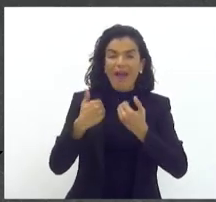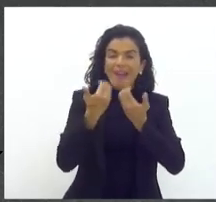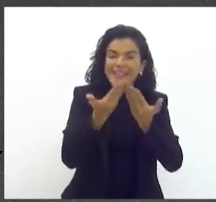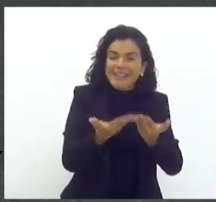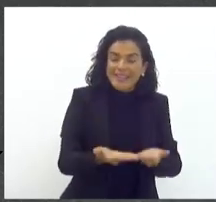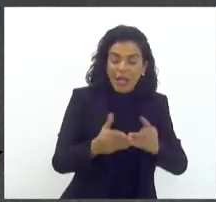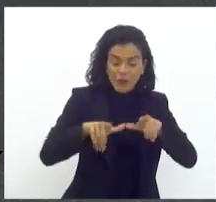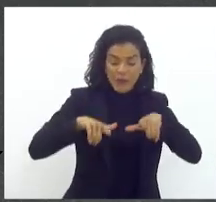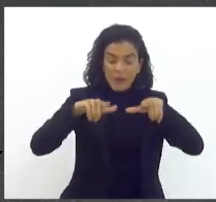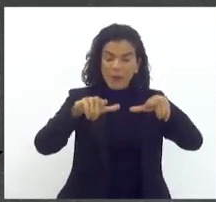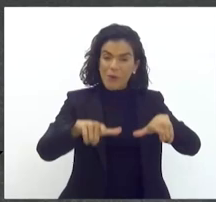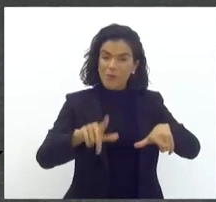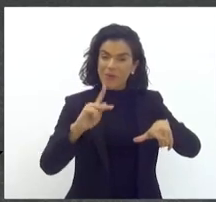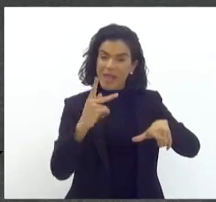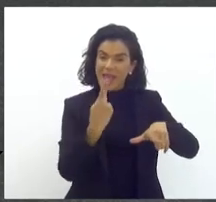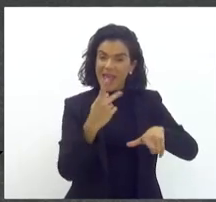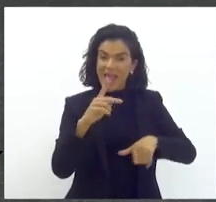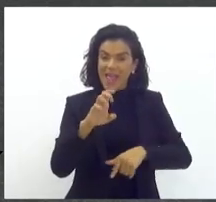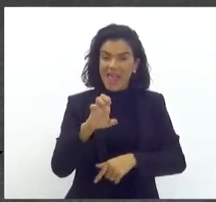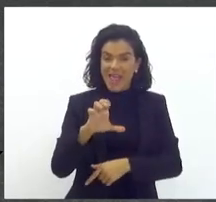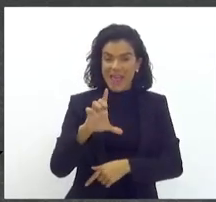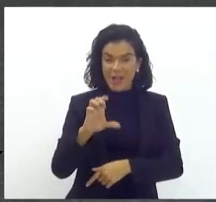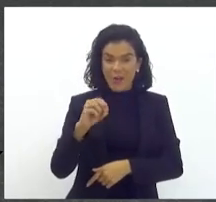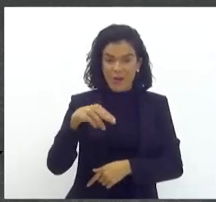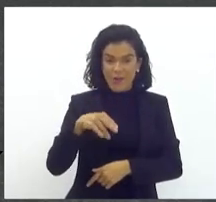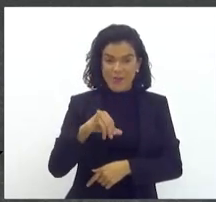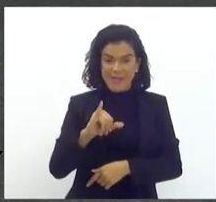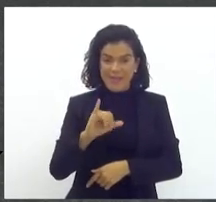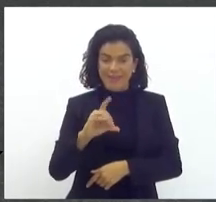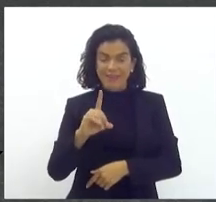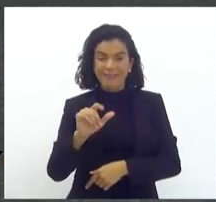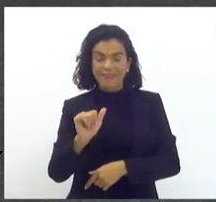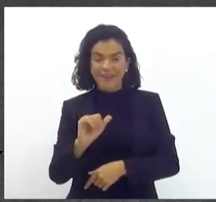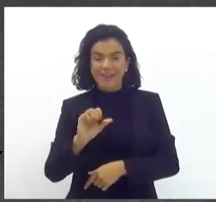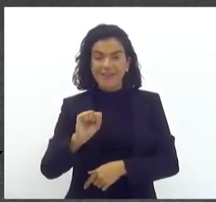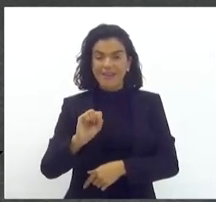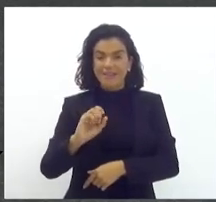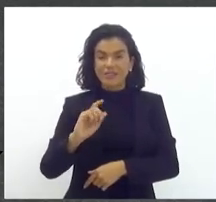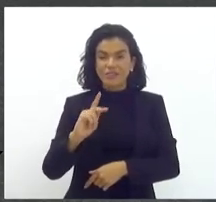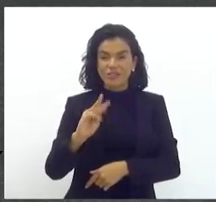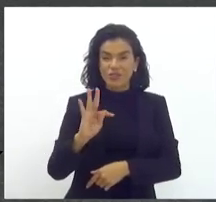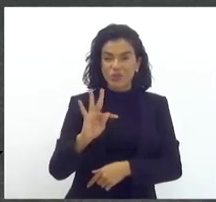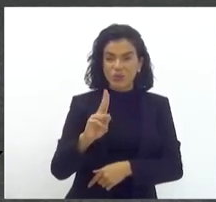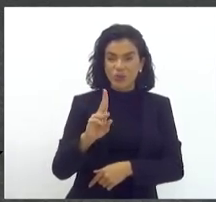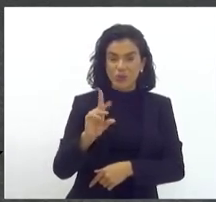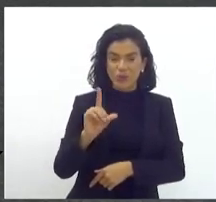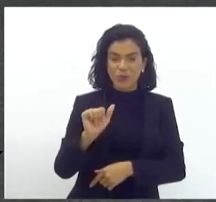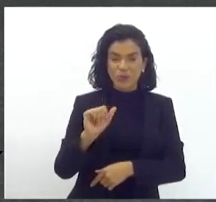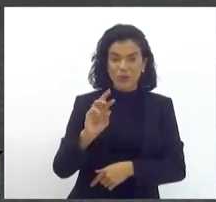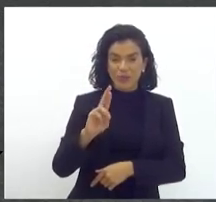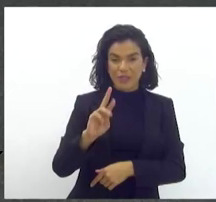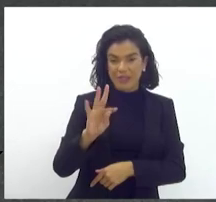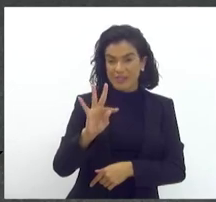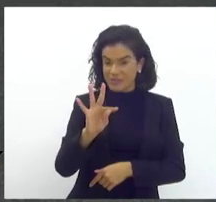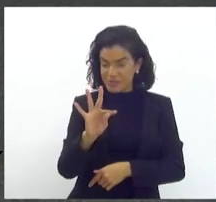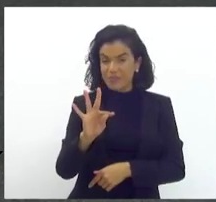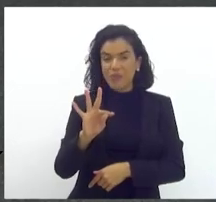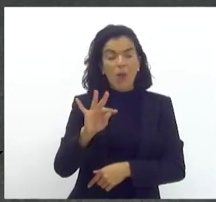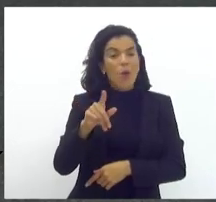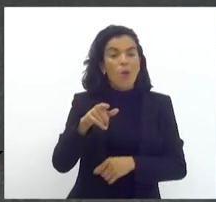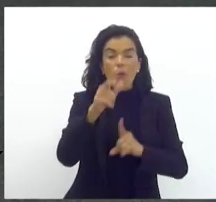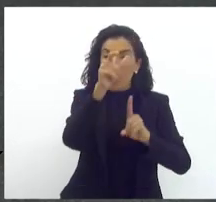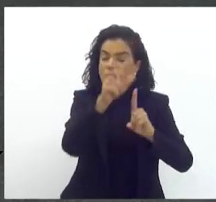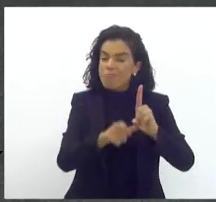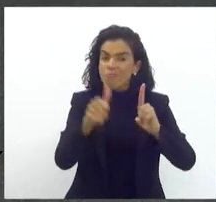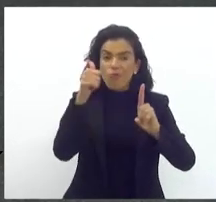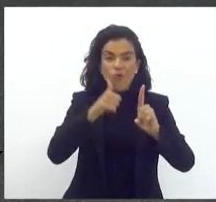dos diploma helloneida estudartis a eloneyda que foi uma parlamentar ícone aqui da Casa